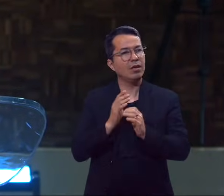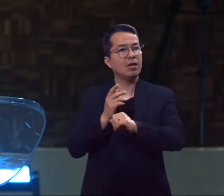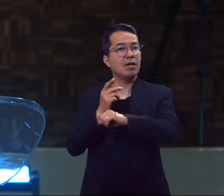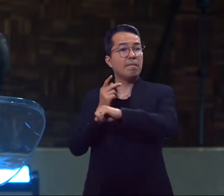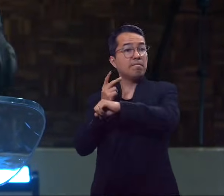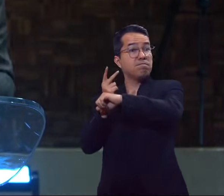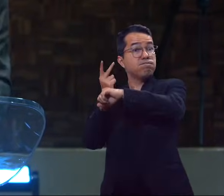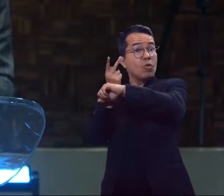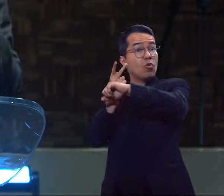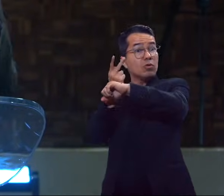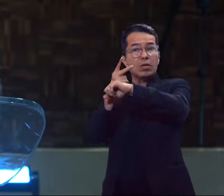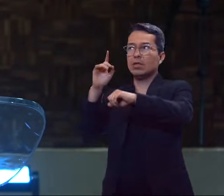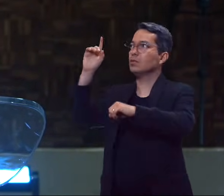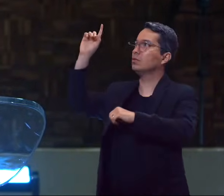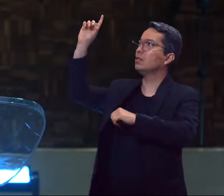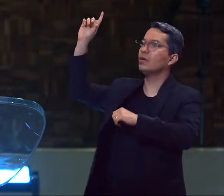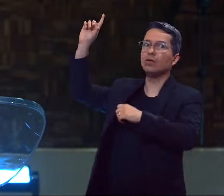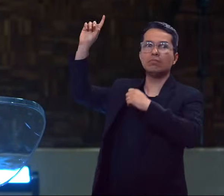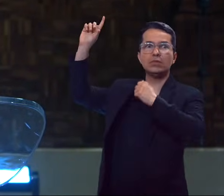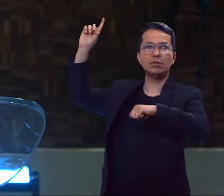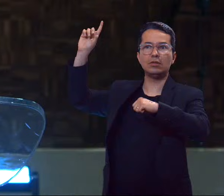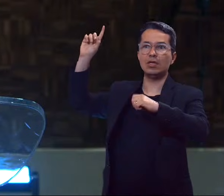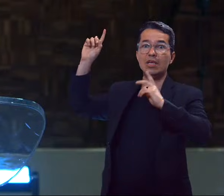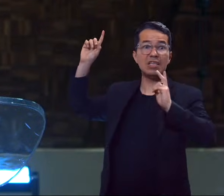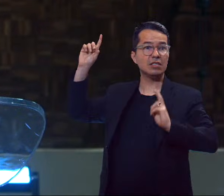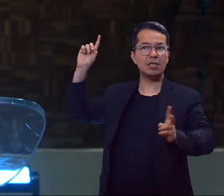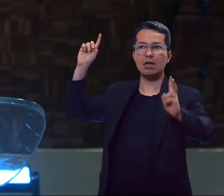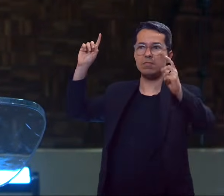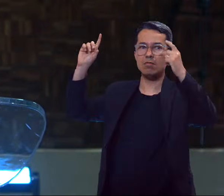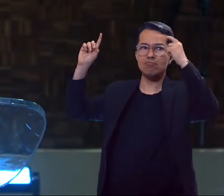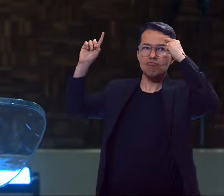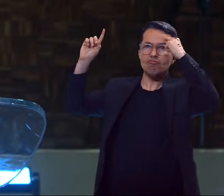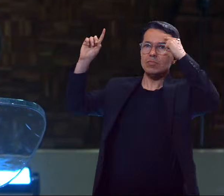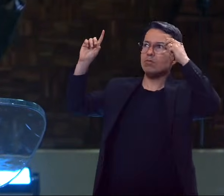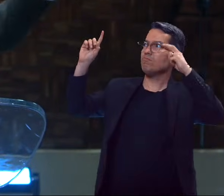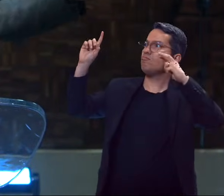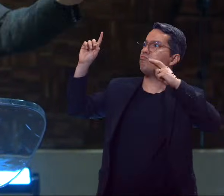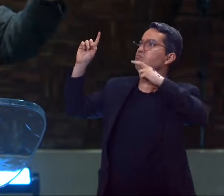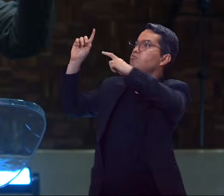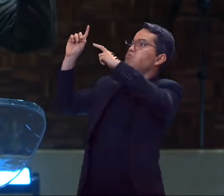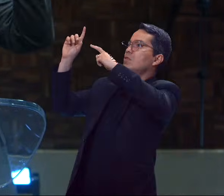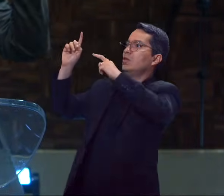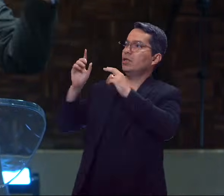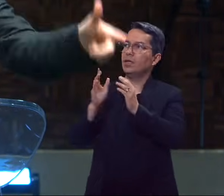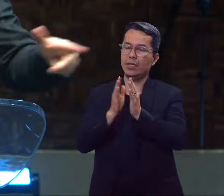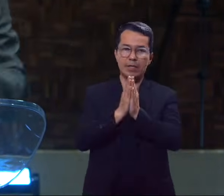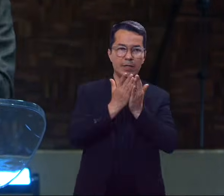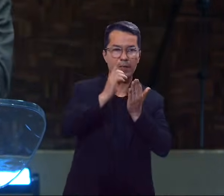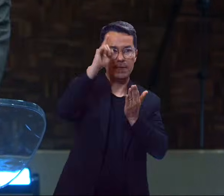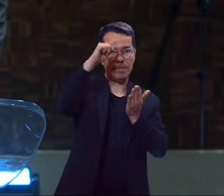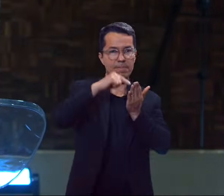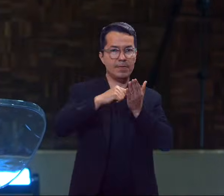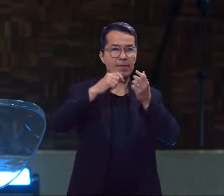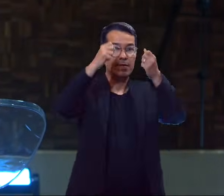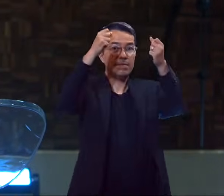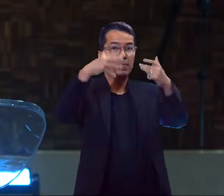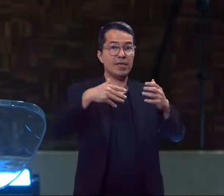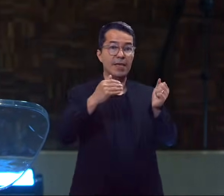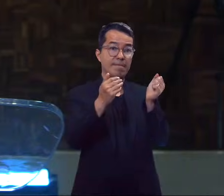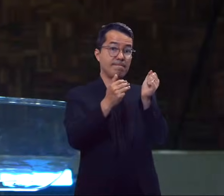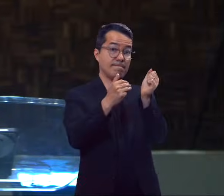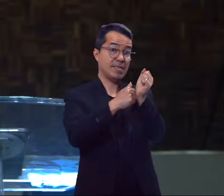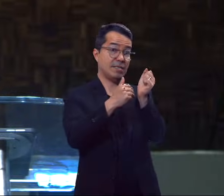cristocêntrica. Grande é o mistério da piedade, aquele que foi manifestado na carne. Primeiro